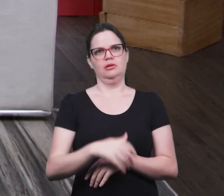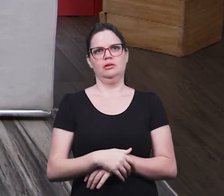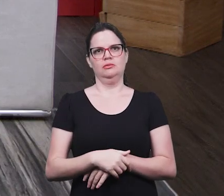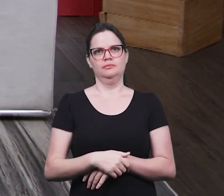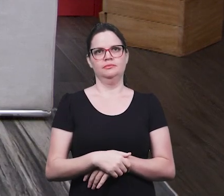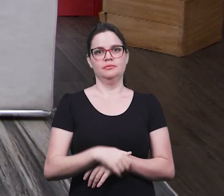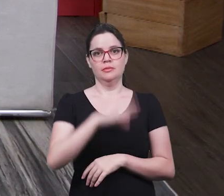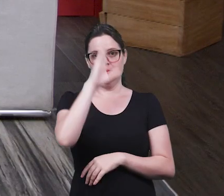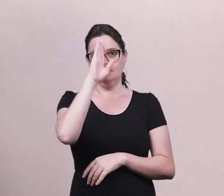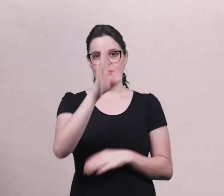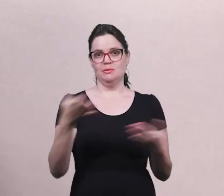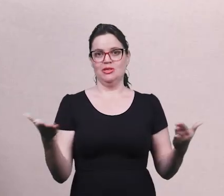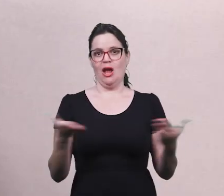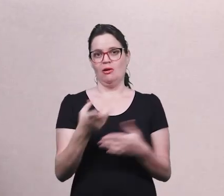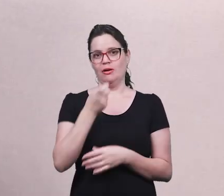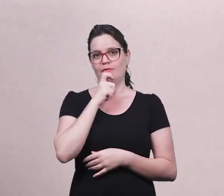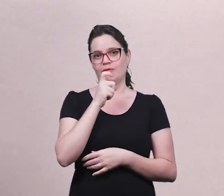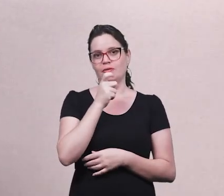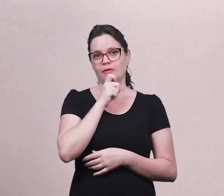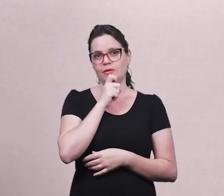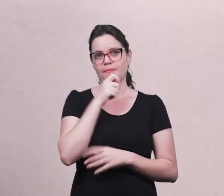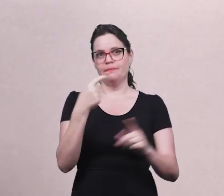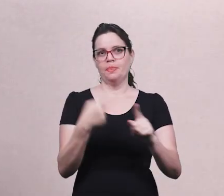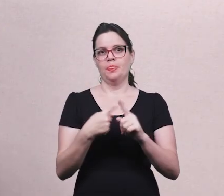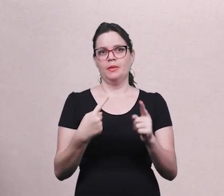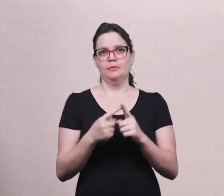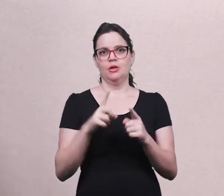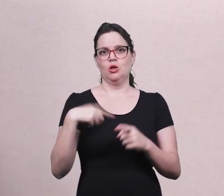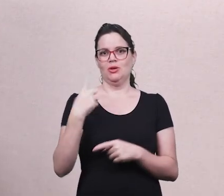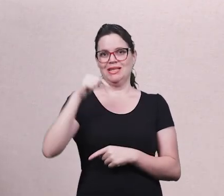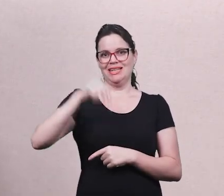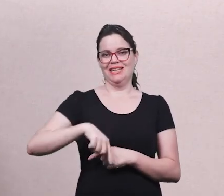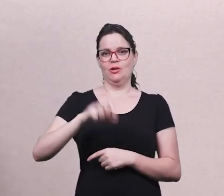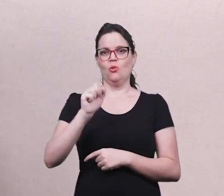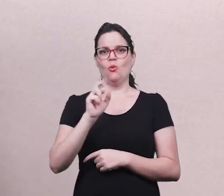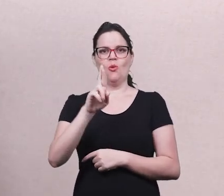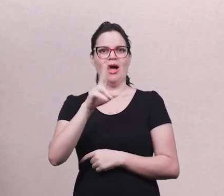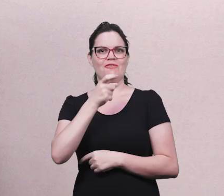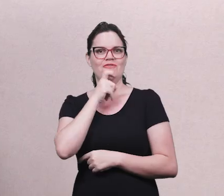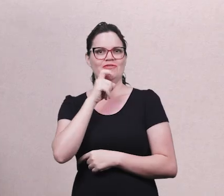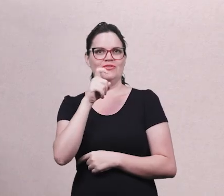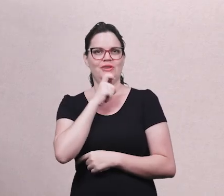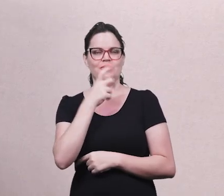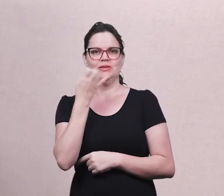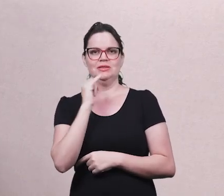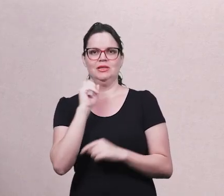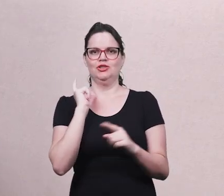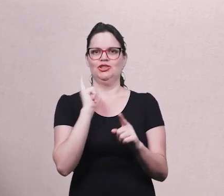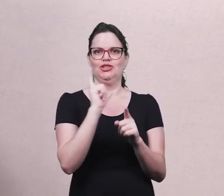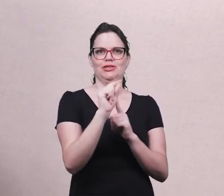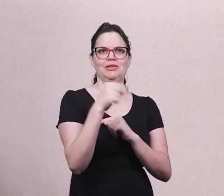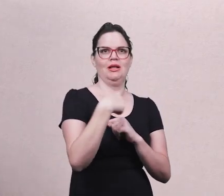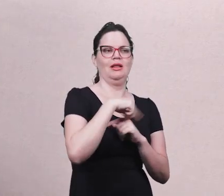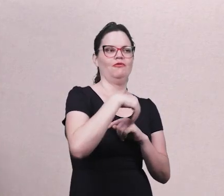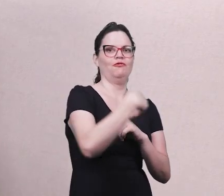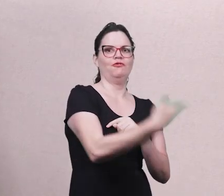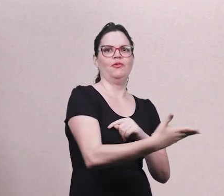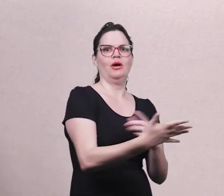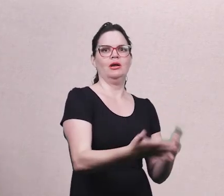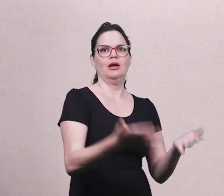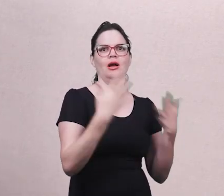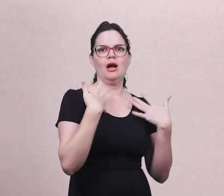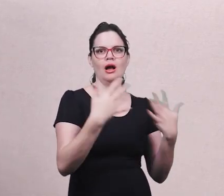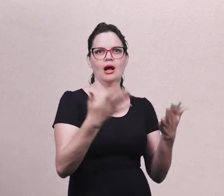não. Principalmente no clima que a gente está. Por quê? A gente está num ambiente com ar-condicionado frio. Quando saímos daqui,